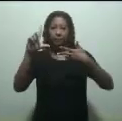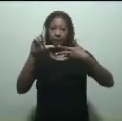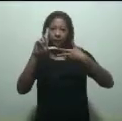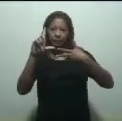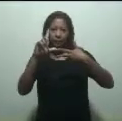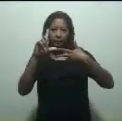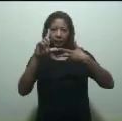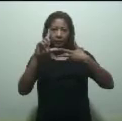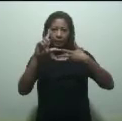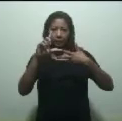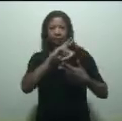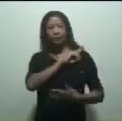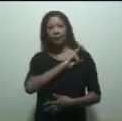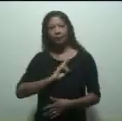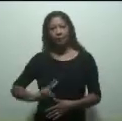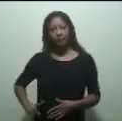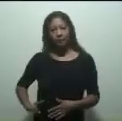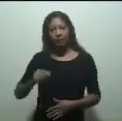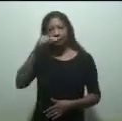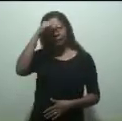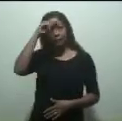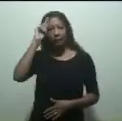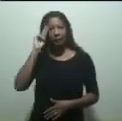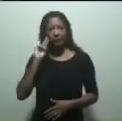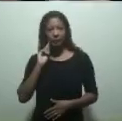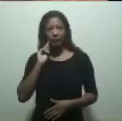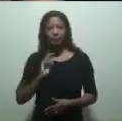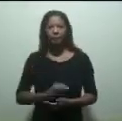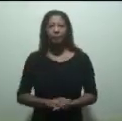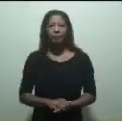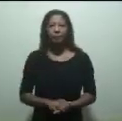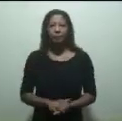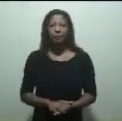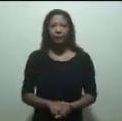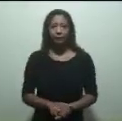Municipal, vereadora Raimunda Nilda da Silva Cruz.